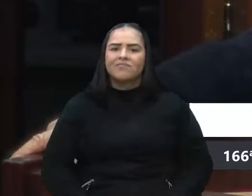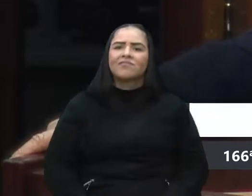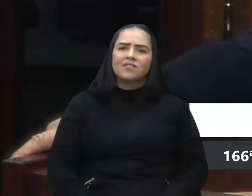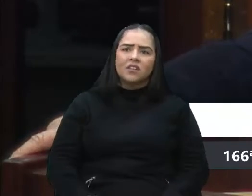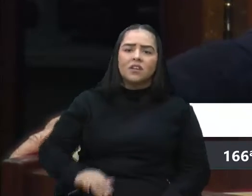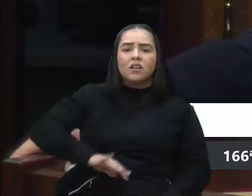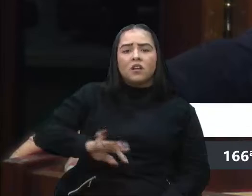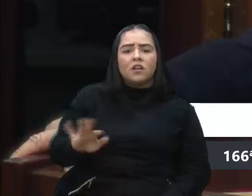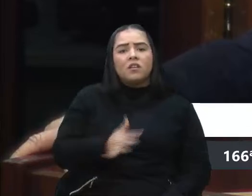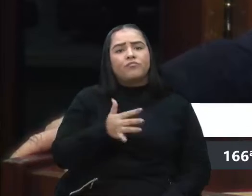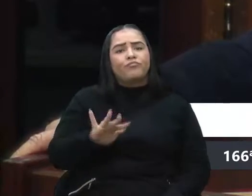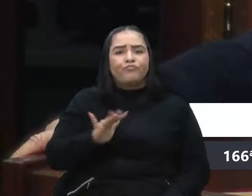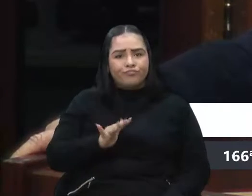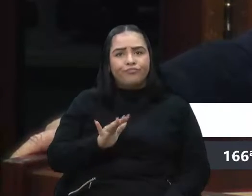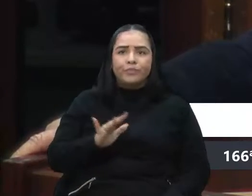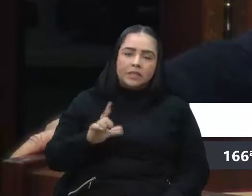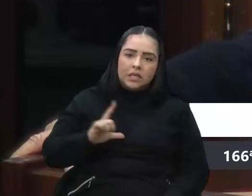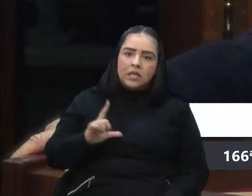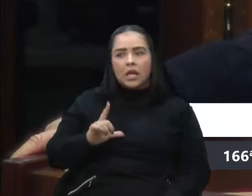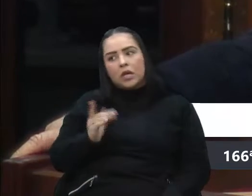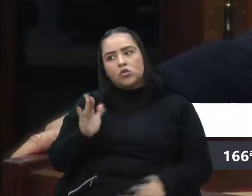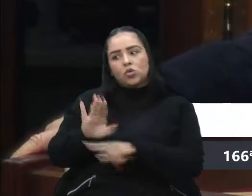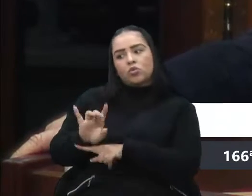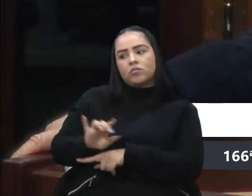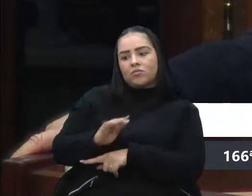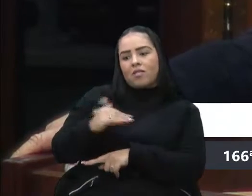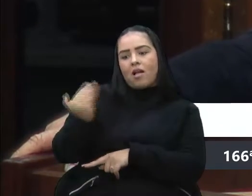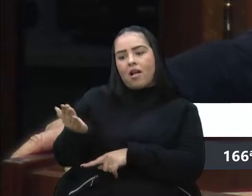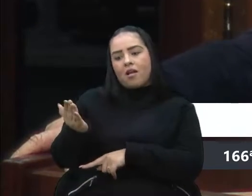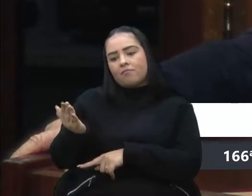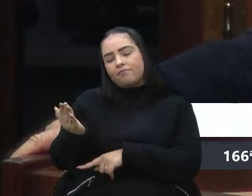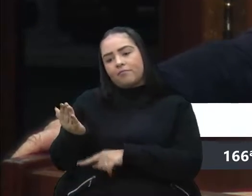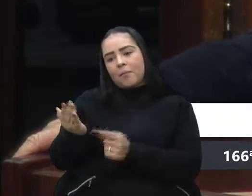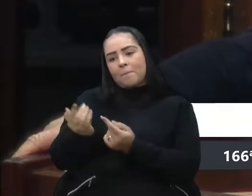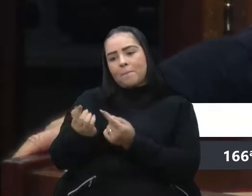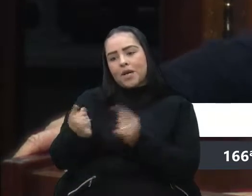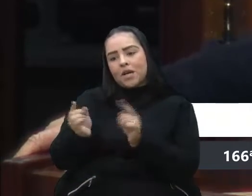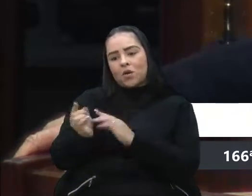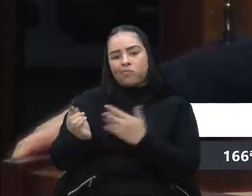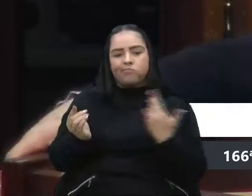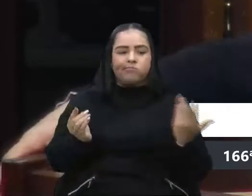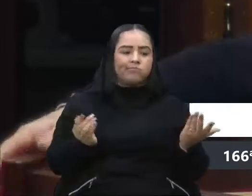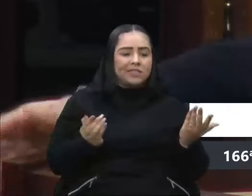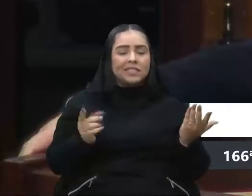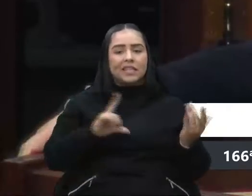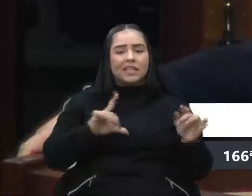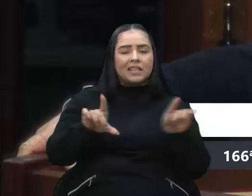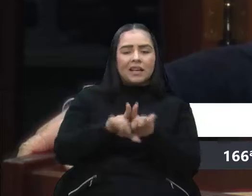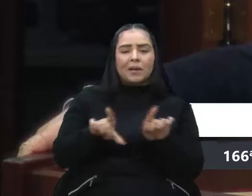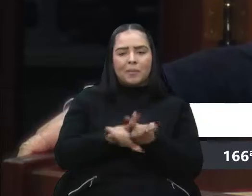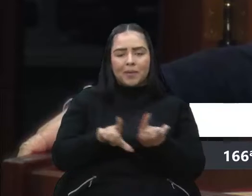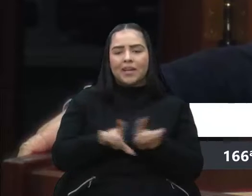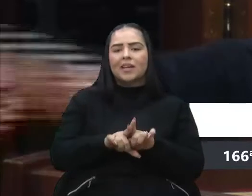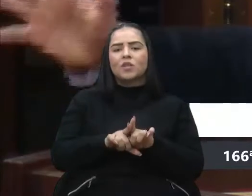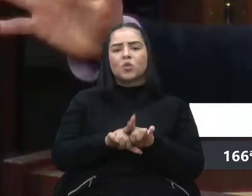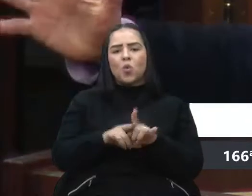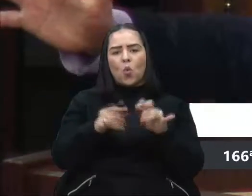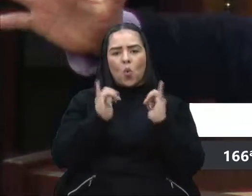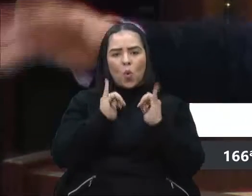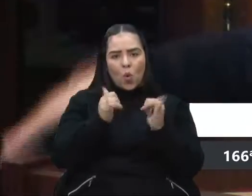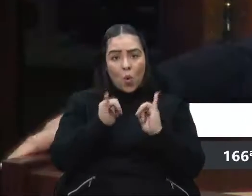sociais vieram, ajudam num lado, mas por um lado, várias situações também na questão da linha de ônibus.